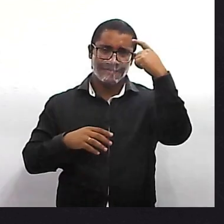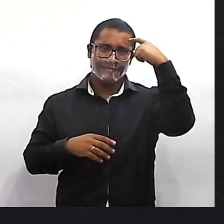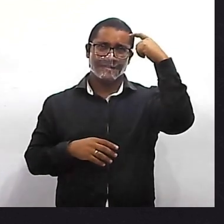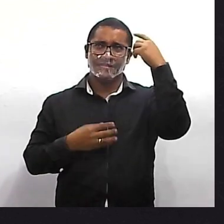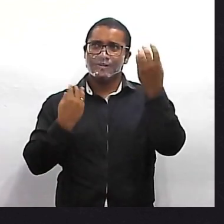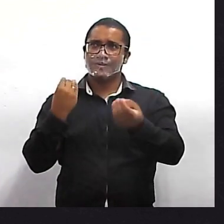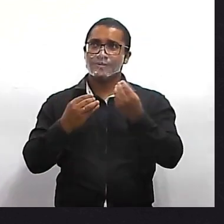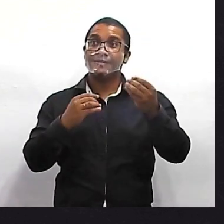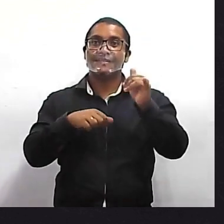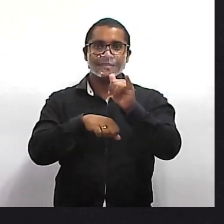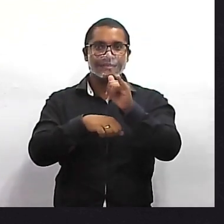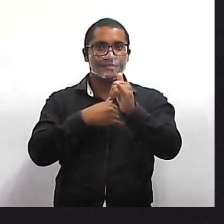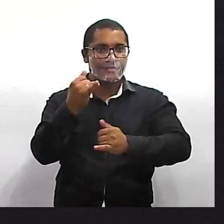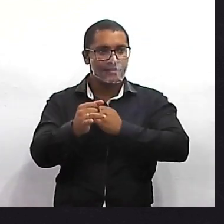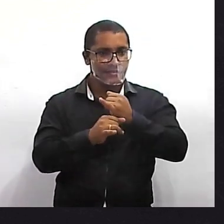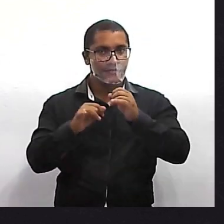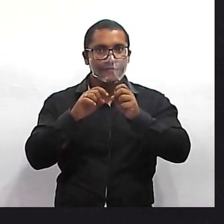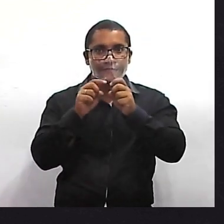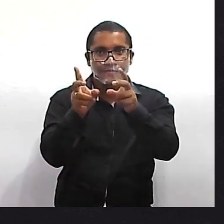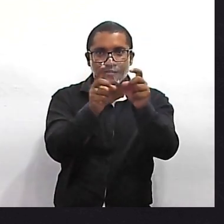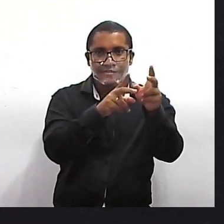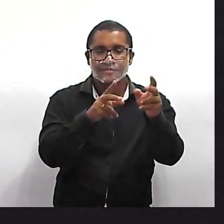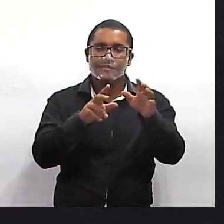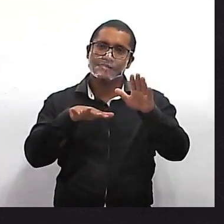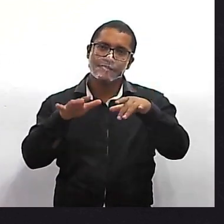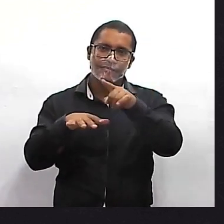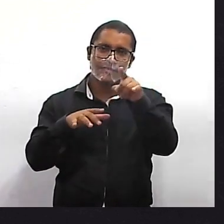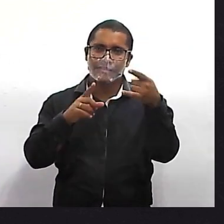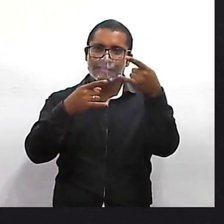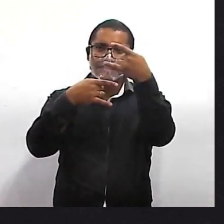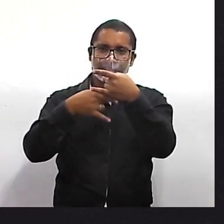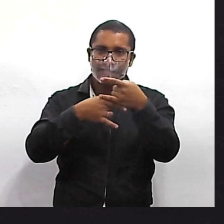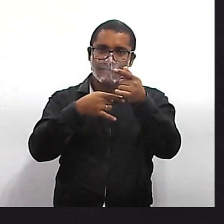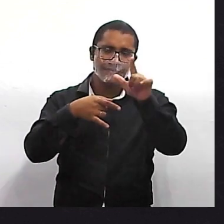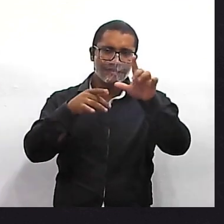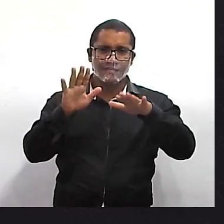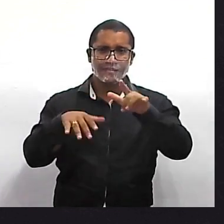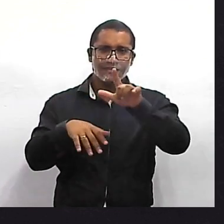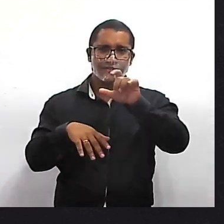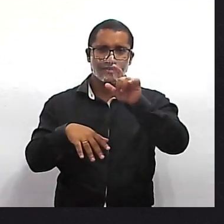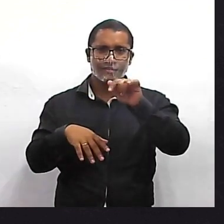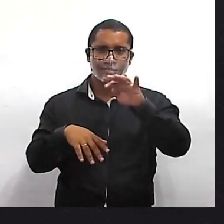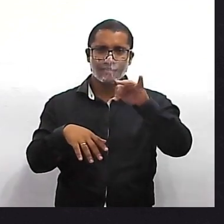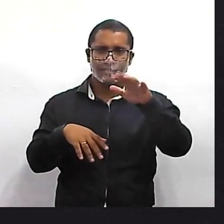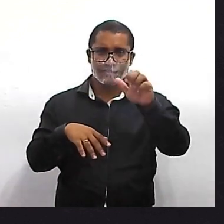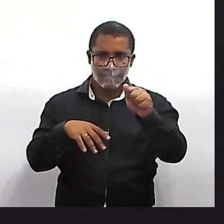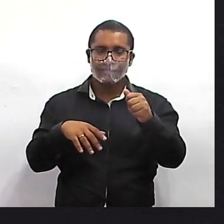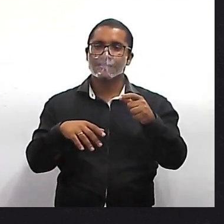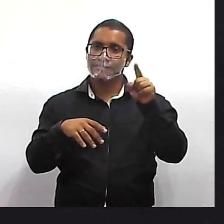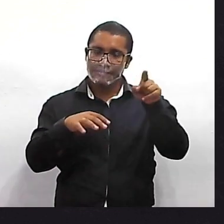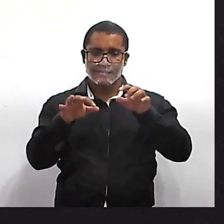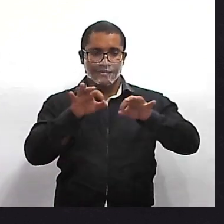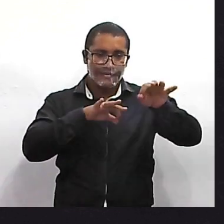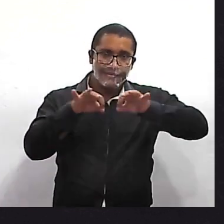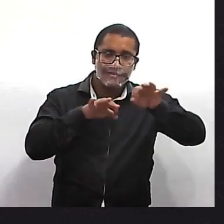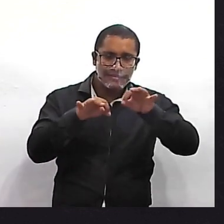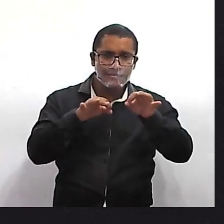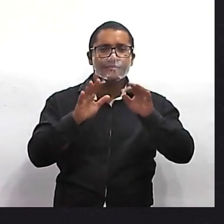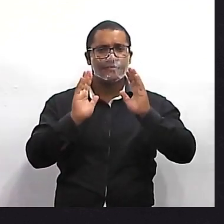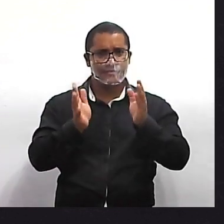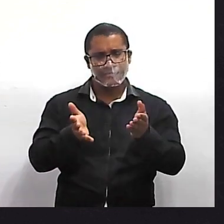e-commerce, que vocês provavelmente estão acompanhando outras lives, o pessoal de logística talvez tenha comentado alguma outra coisa, e que é algo